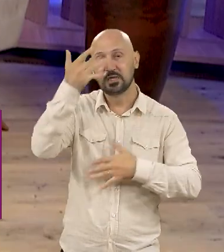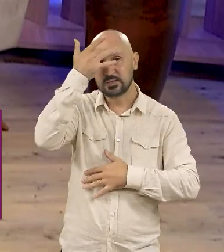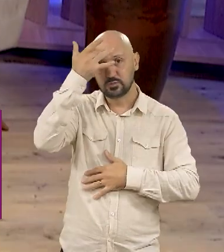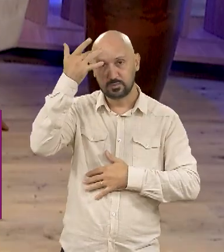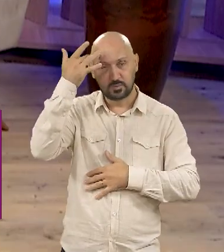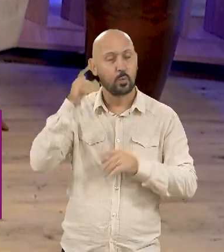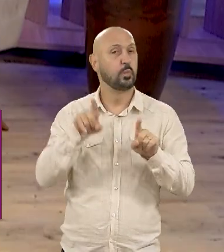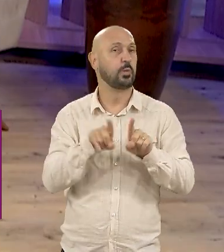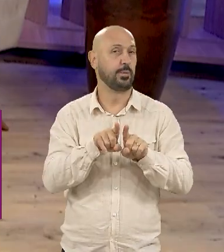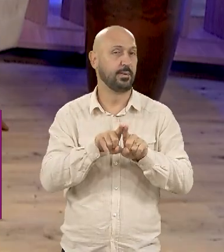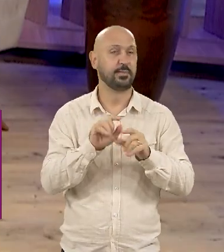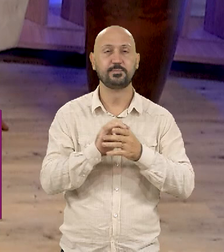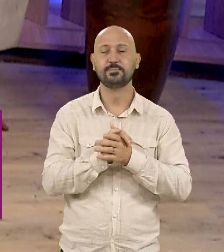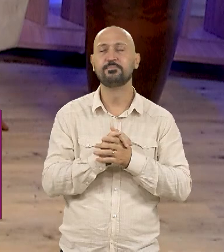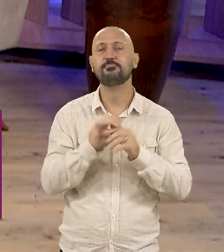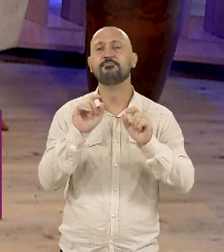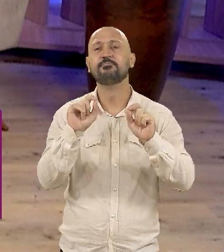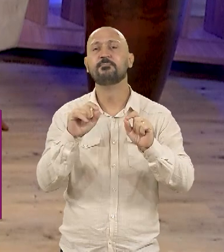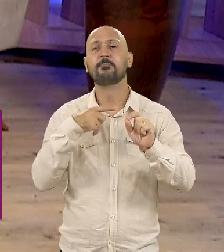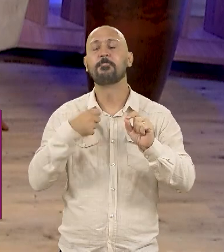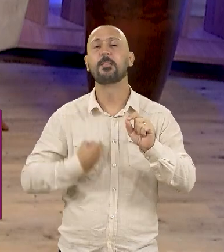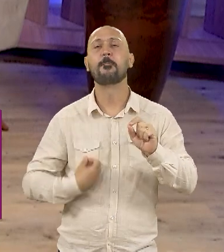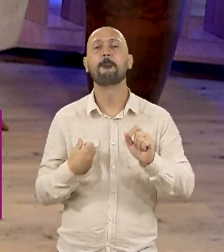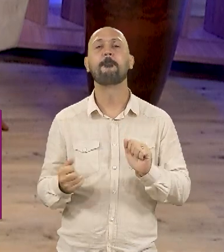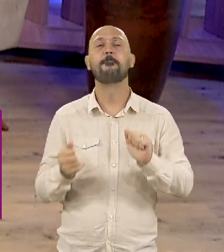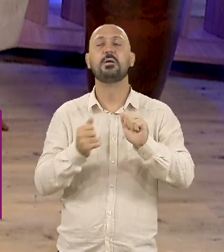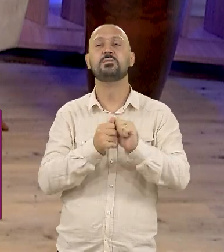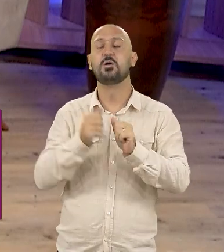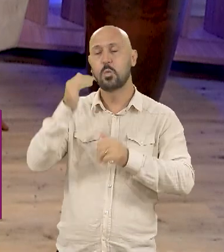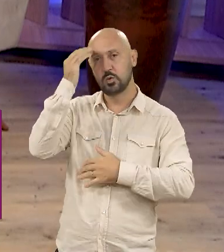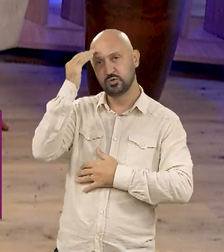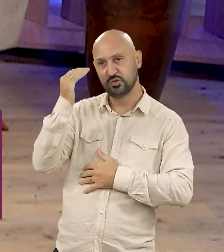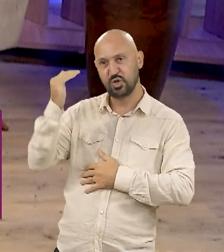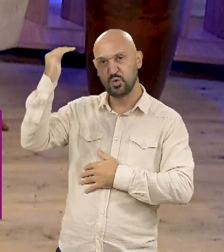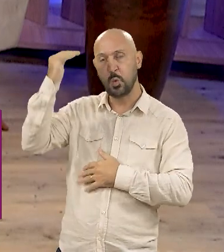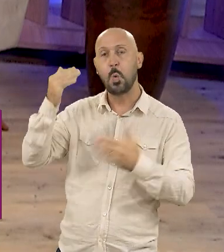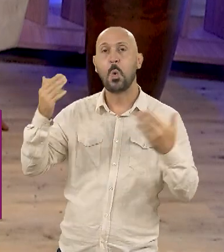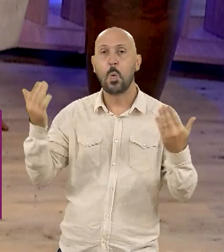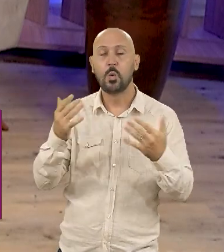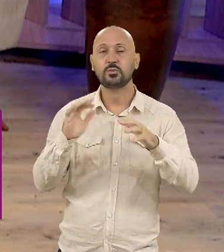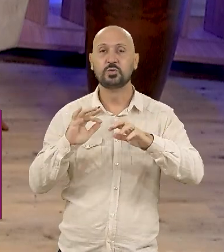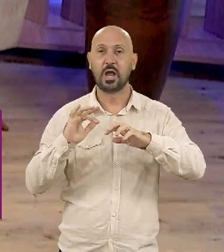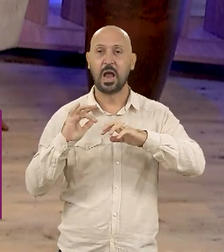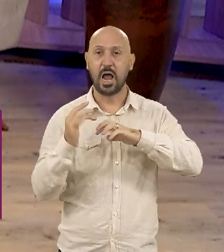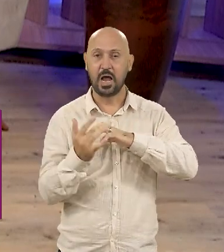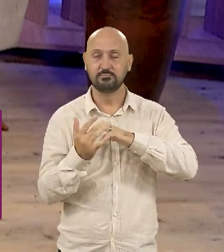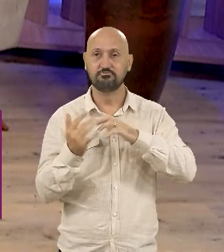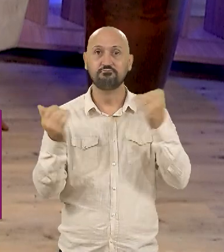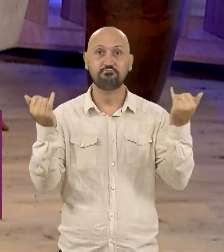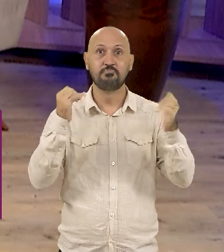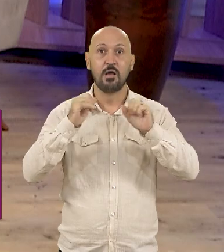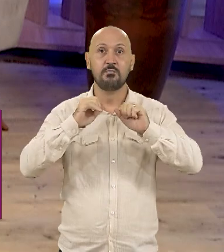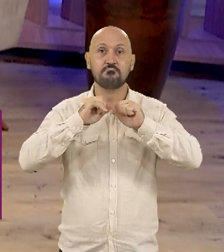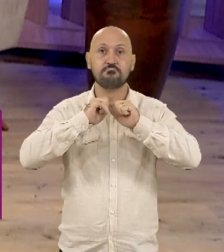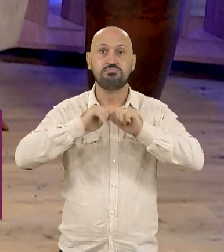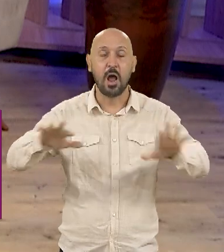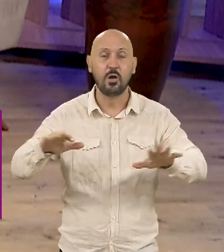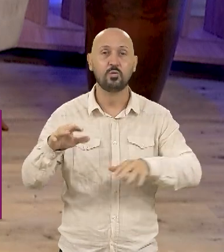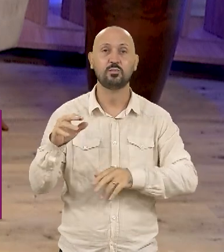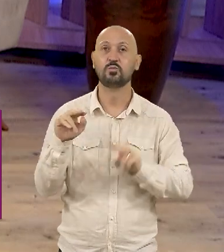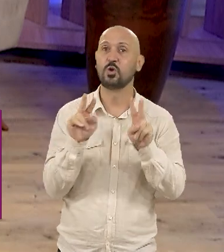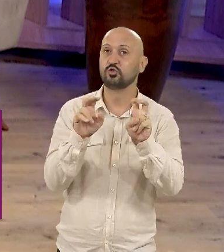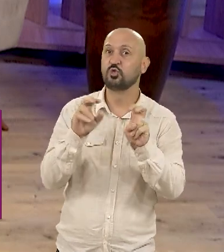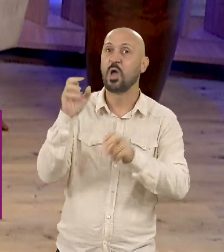mental também, né? O que poderia estar acontecendo com esses adultos? Hoje as mídias sociais, elas viralizam alguns temas assim